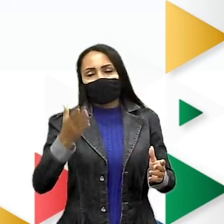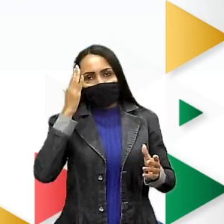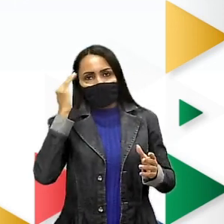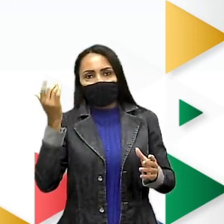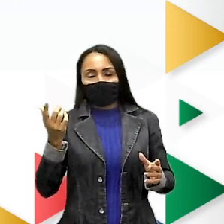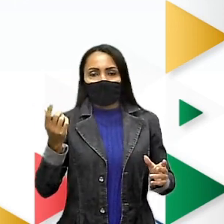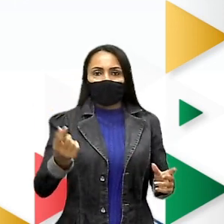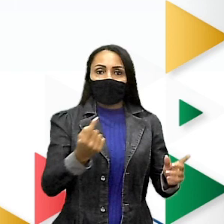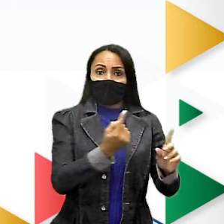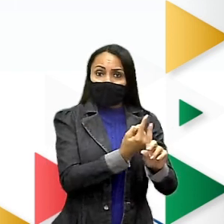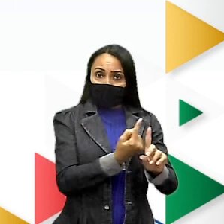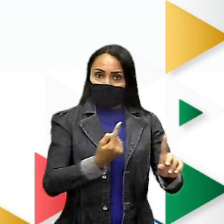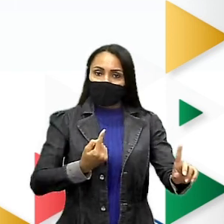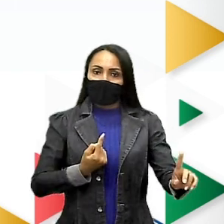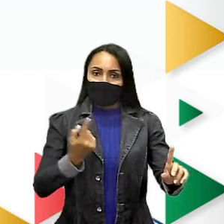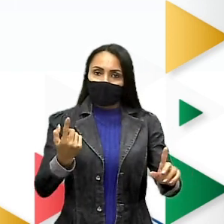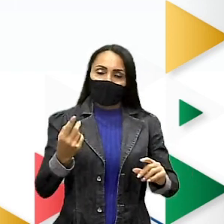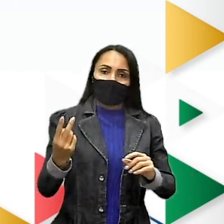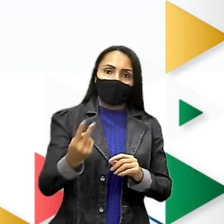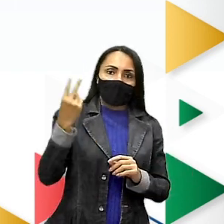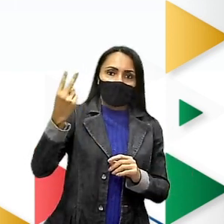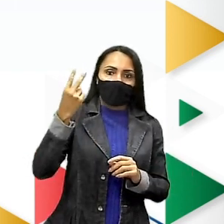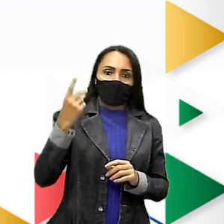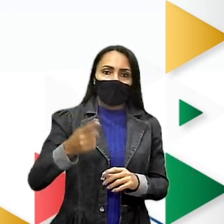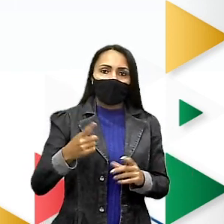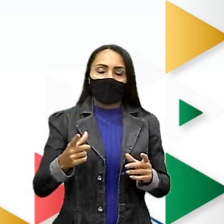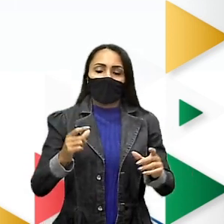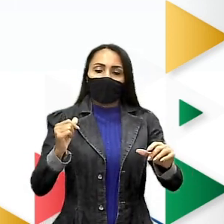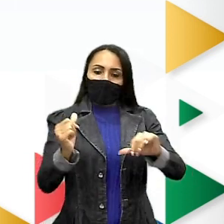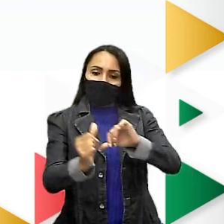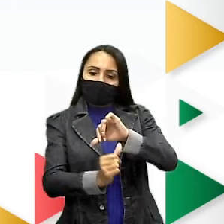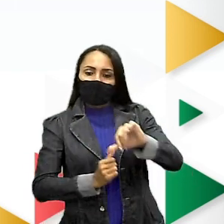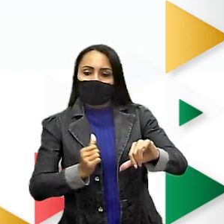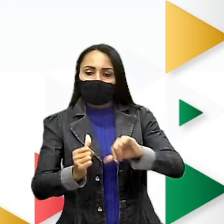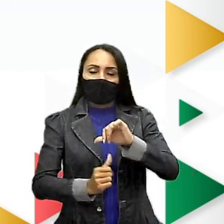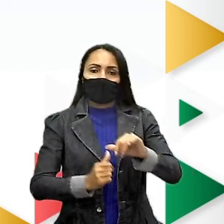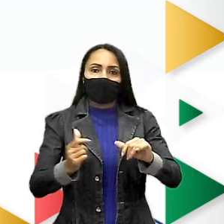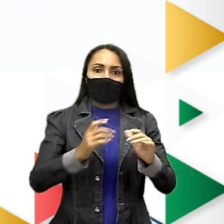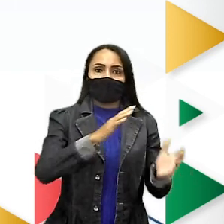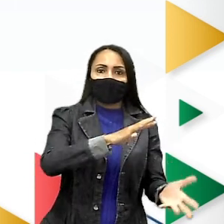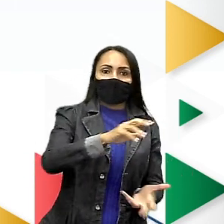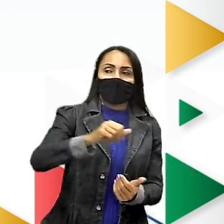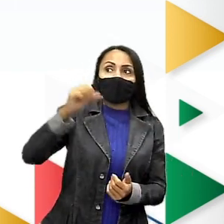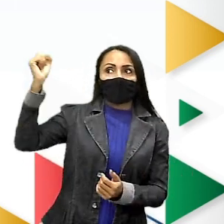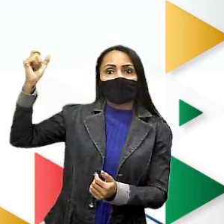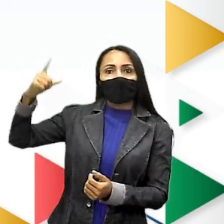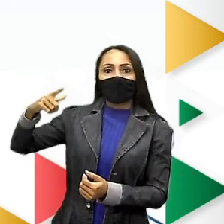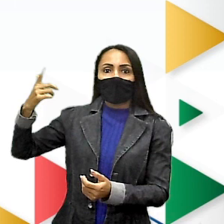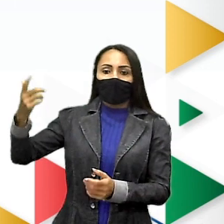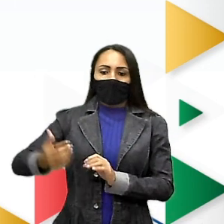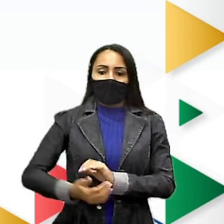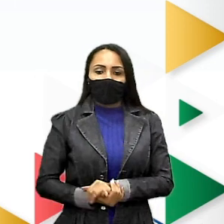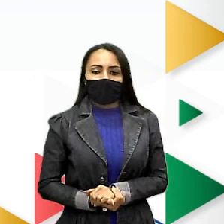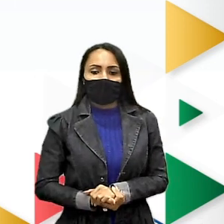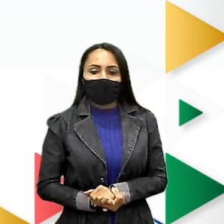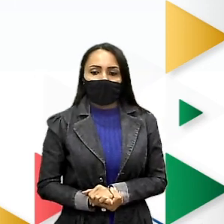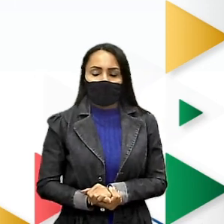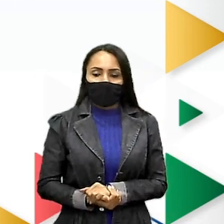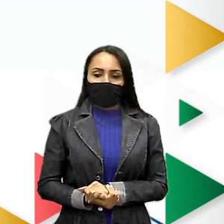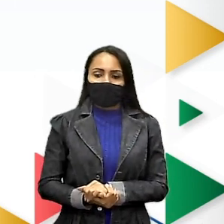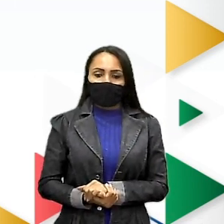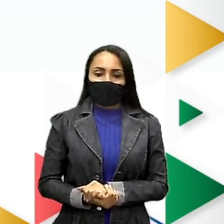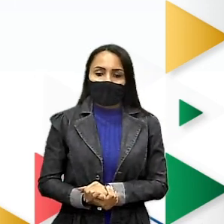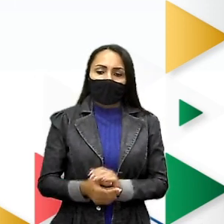falei, desse valor. Vamos transformar, então, a distância da Terra ao Sol em notação científica, tá